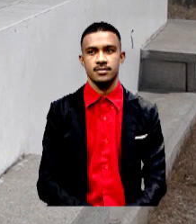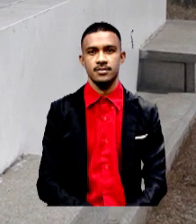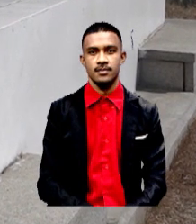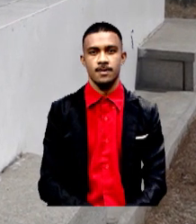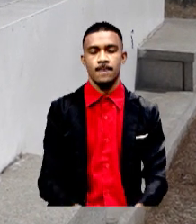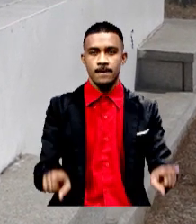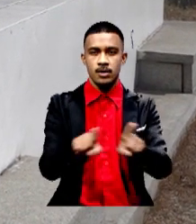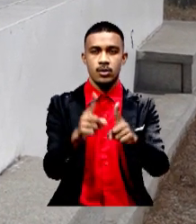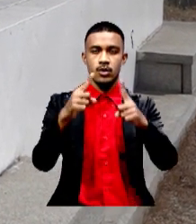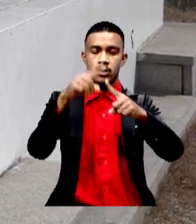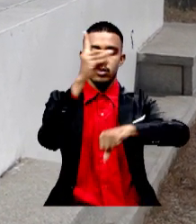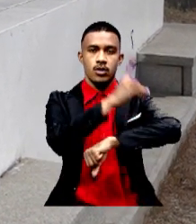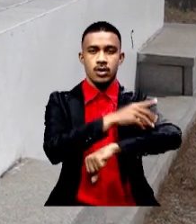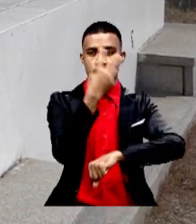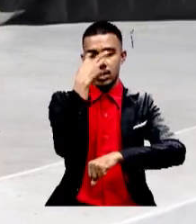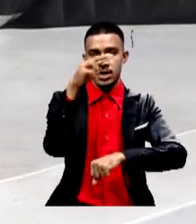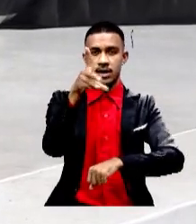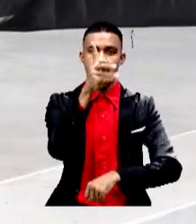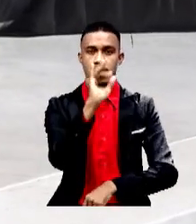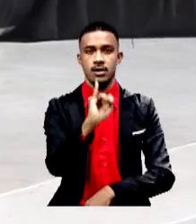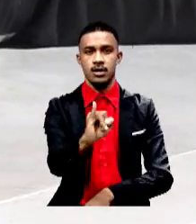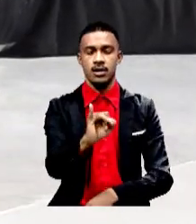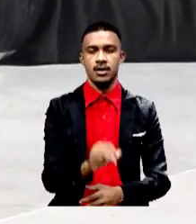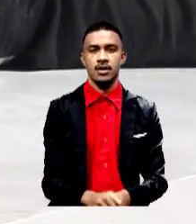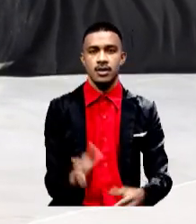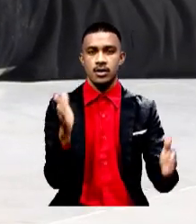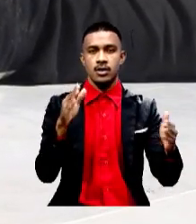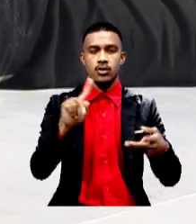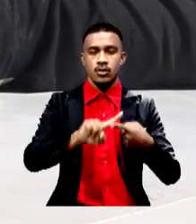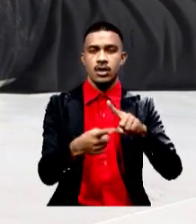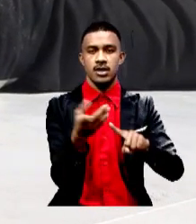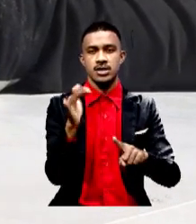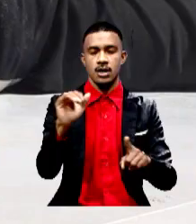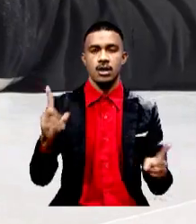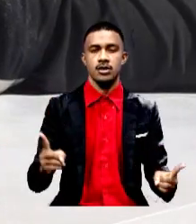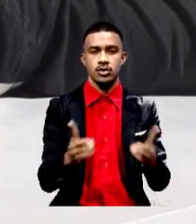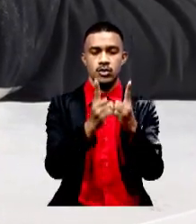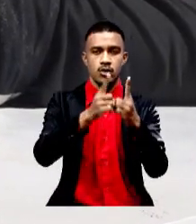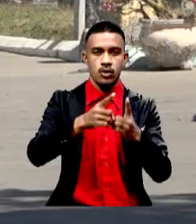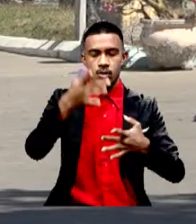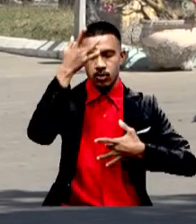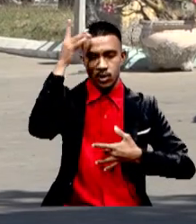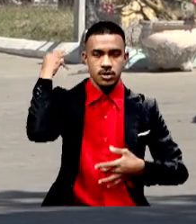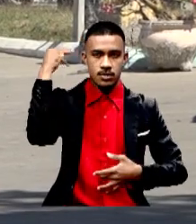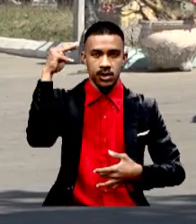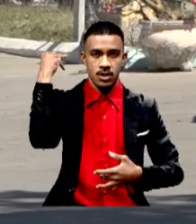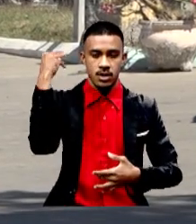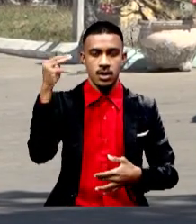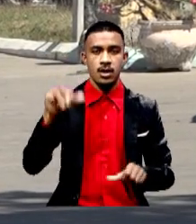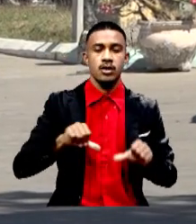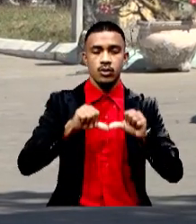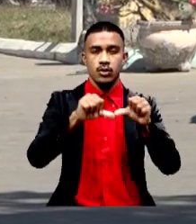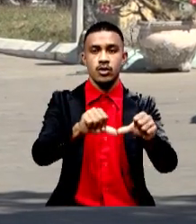Nema kohin loron hariha kapital dili. Maluk sira nebe sofre problema mental, kontinua